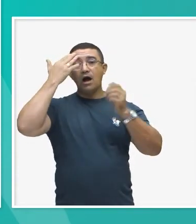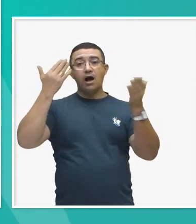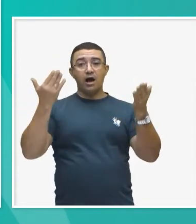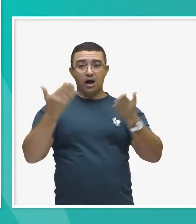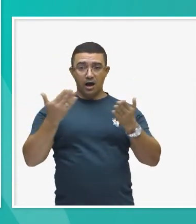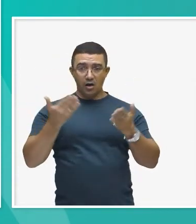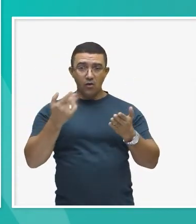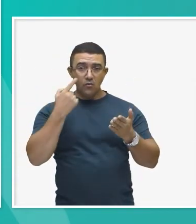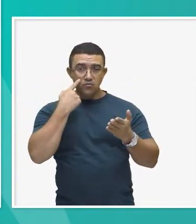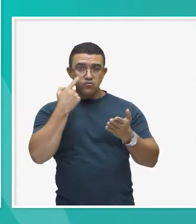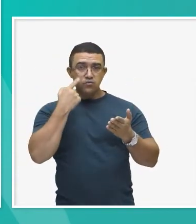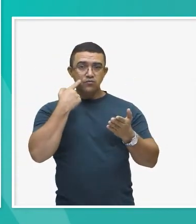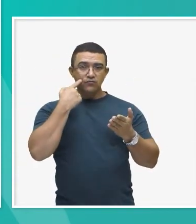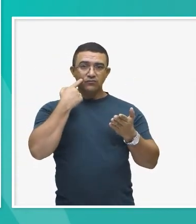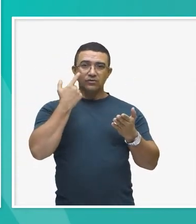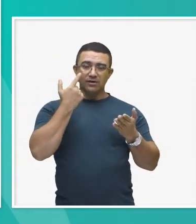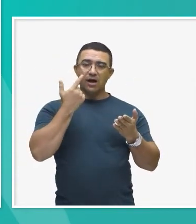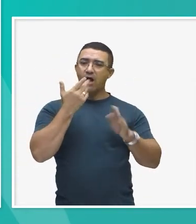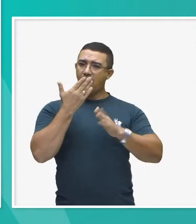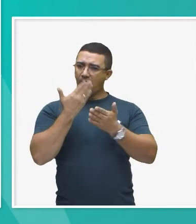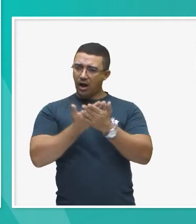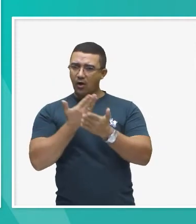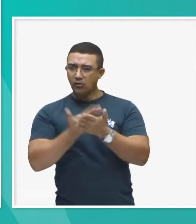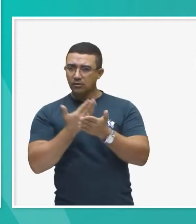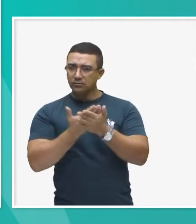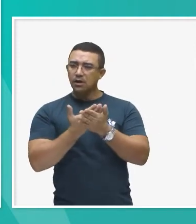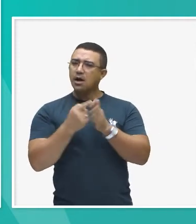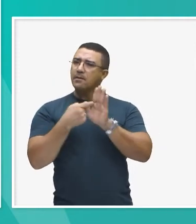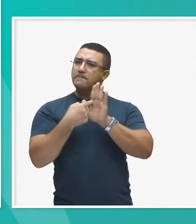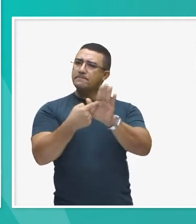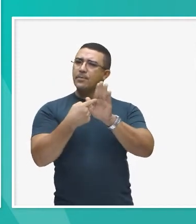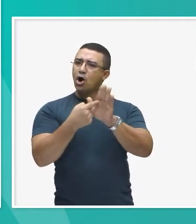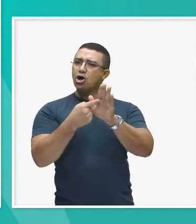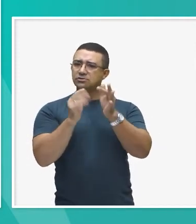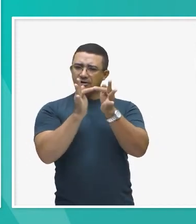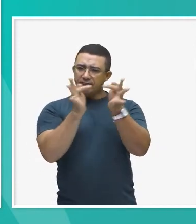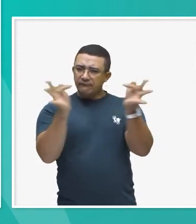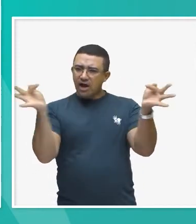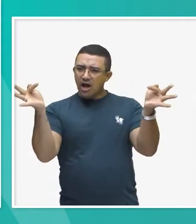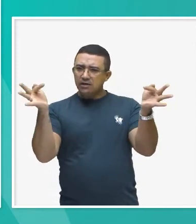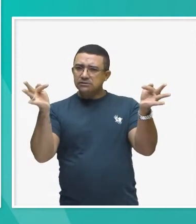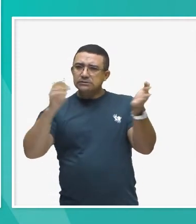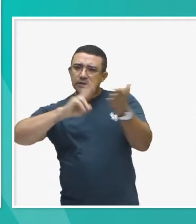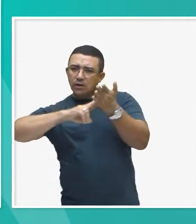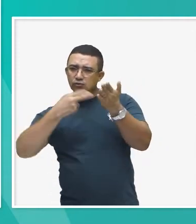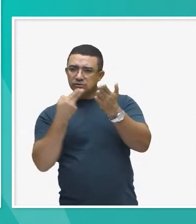Meaning, né? Que é a seção da nossa aula que traz as frases desse diálogo traduzidas. Vamos lá.